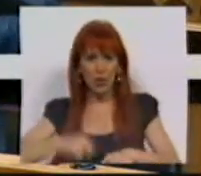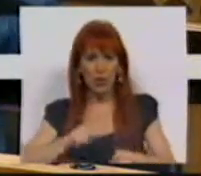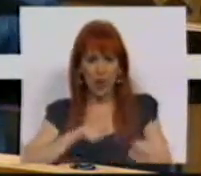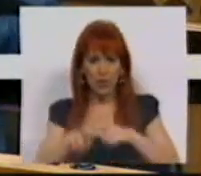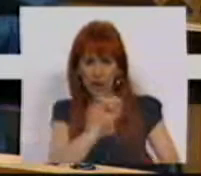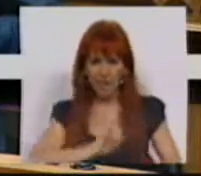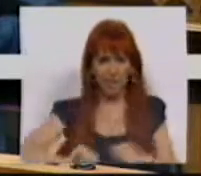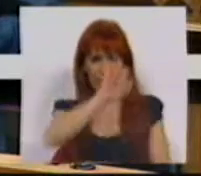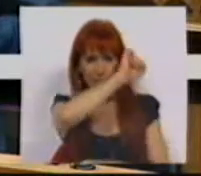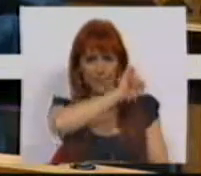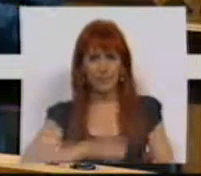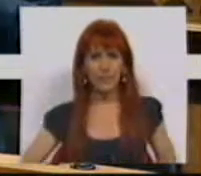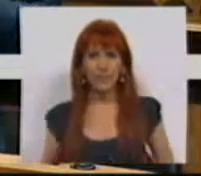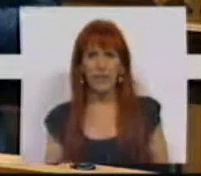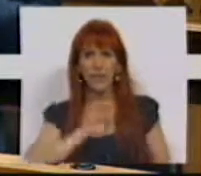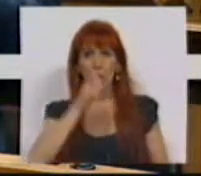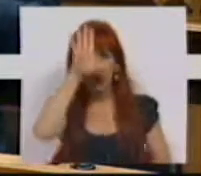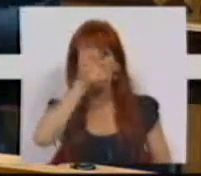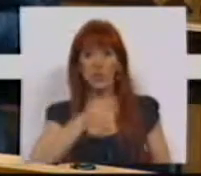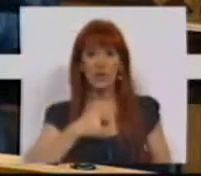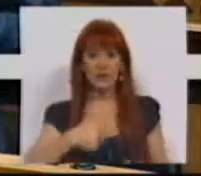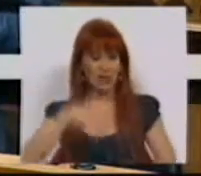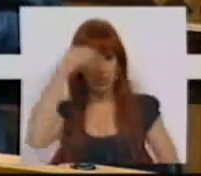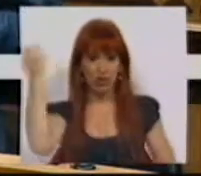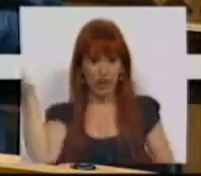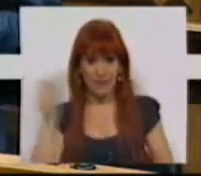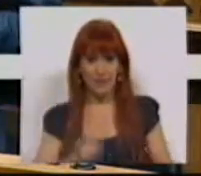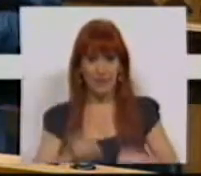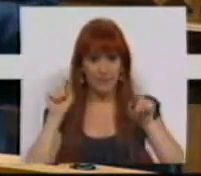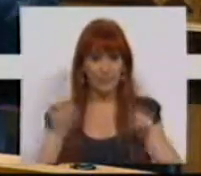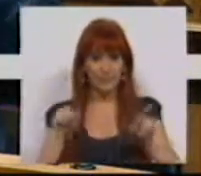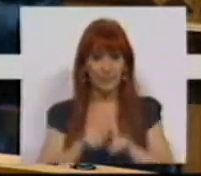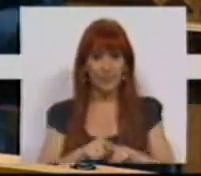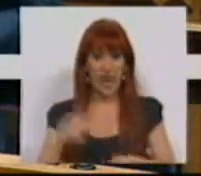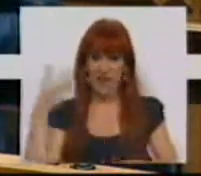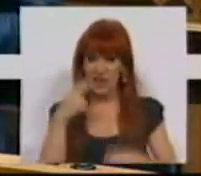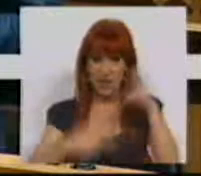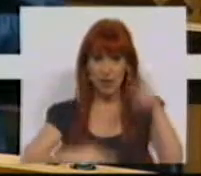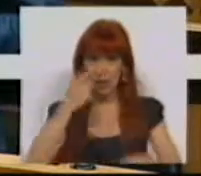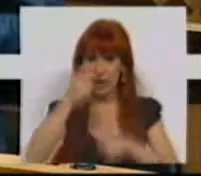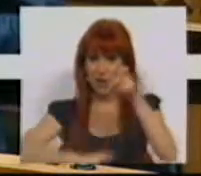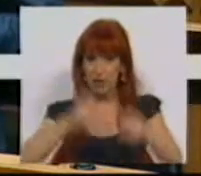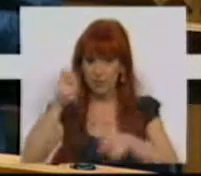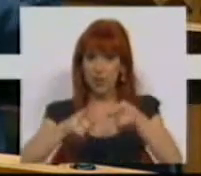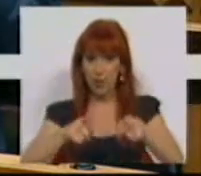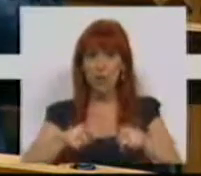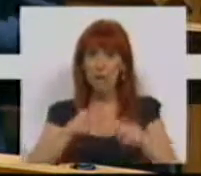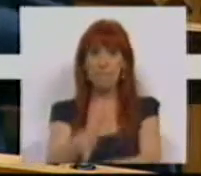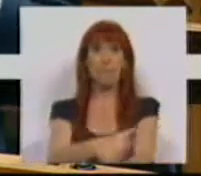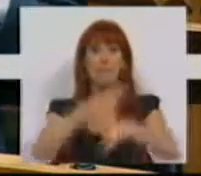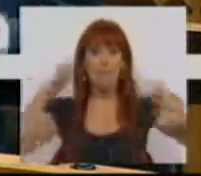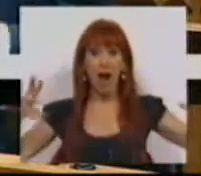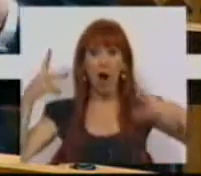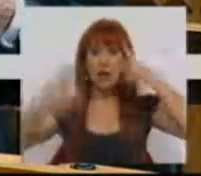sua política. O Sr. Primeiro-Ministro esquece que a censura popular foi a